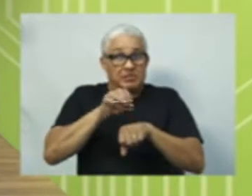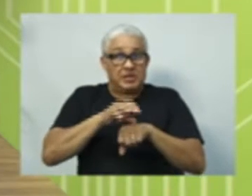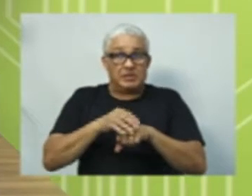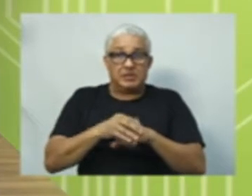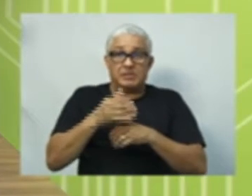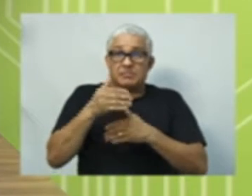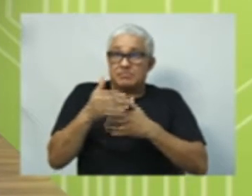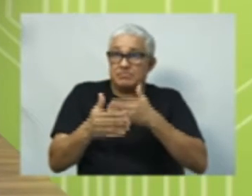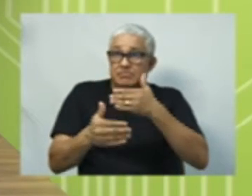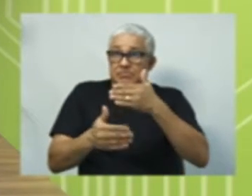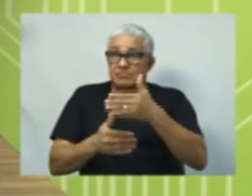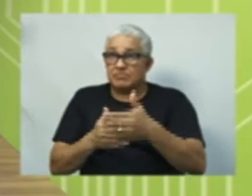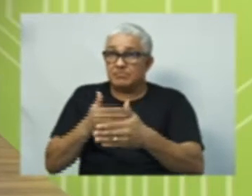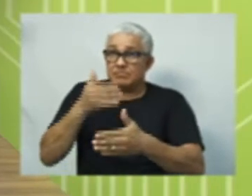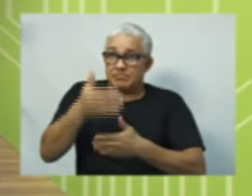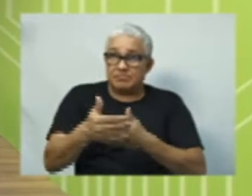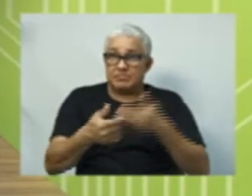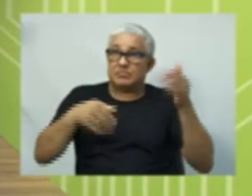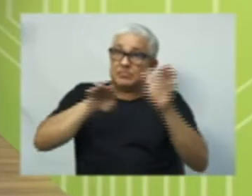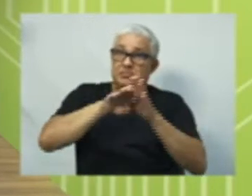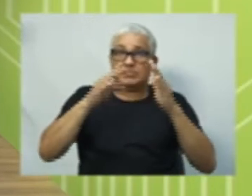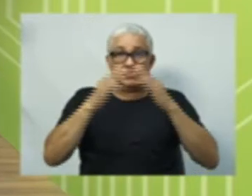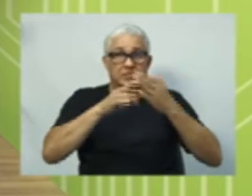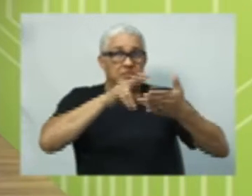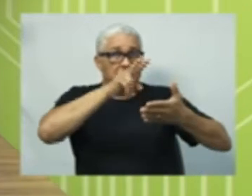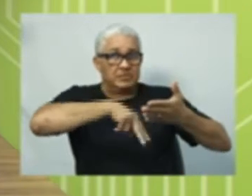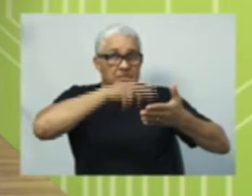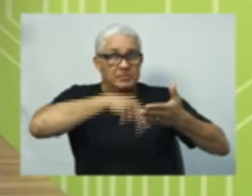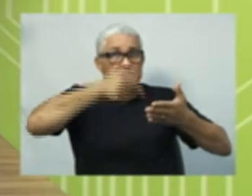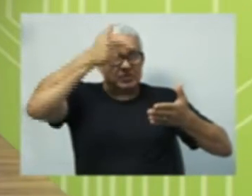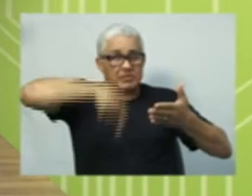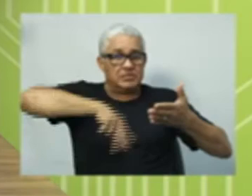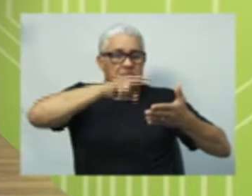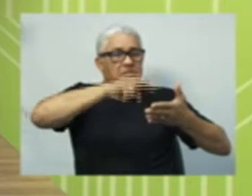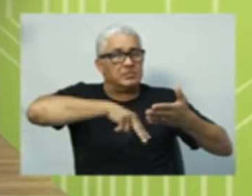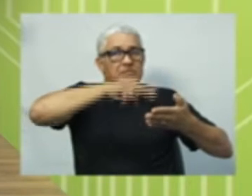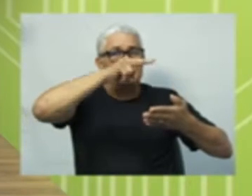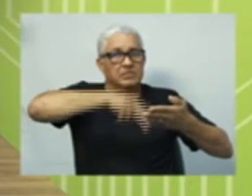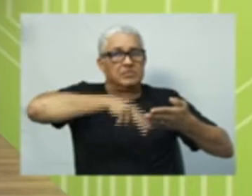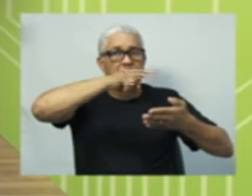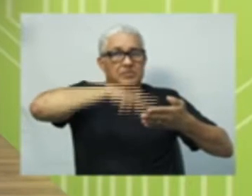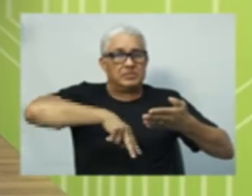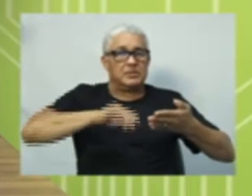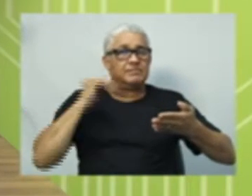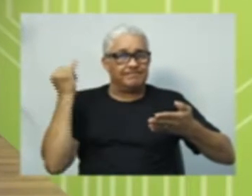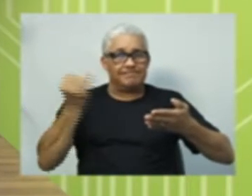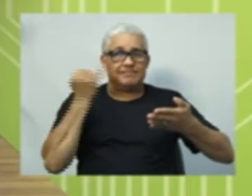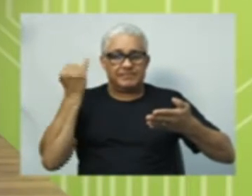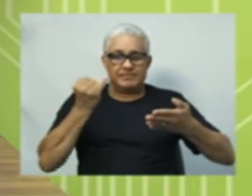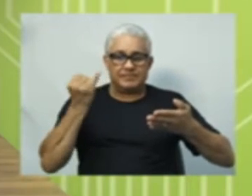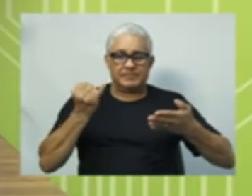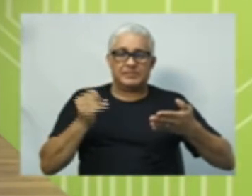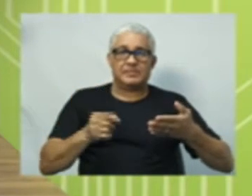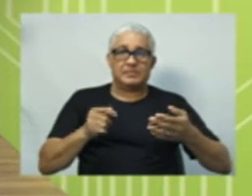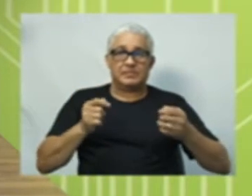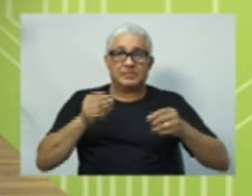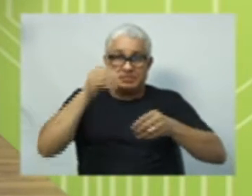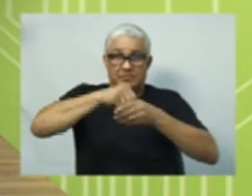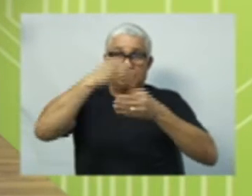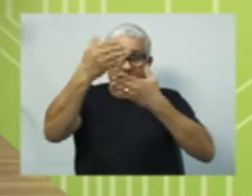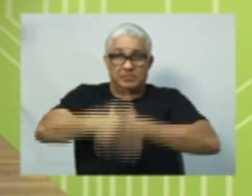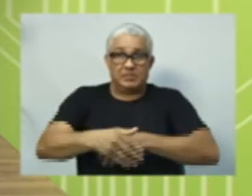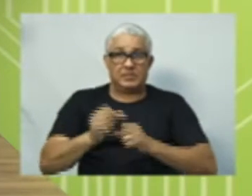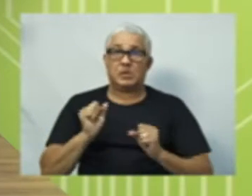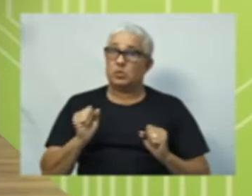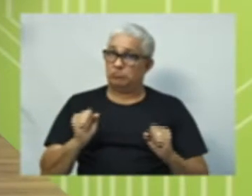passos. Vocês vão chegar em casa, vão ler e reler isso de novo, que é tão importante que será que pode cair na prova? De repente